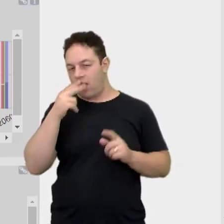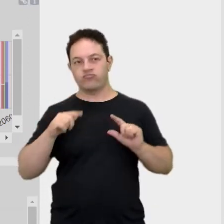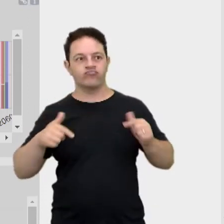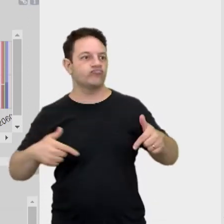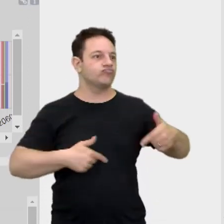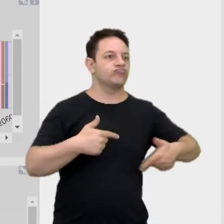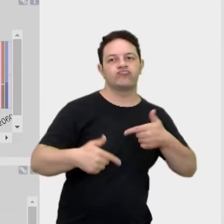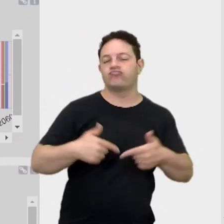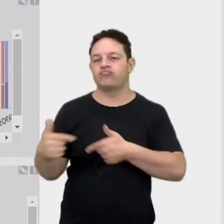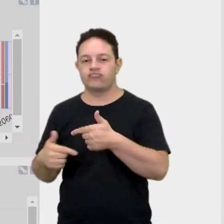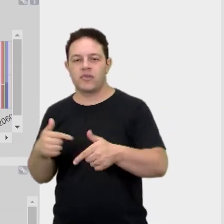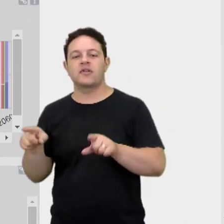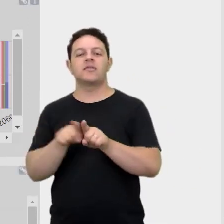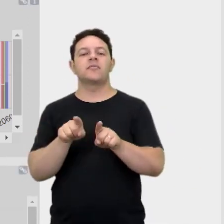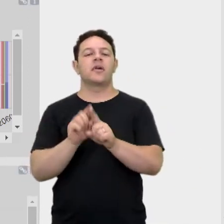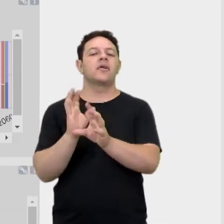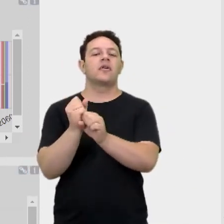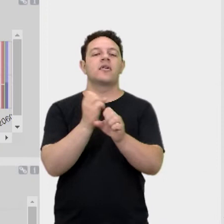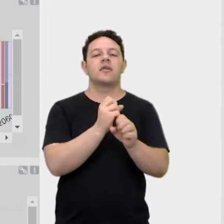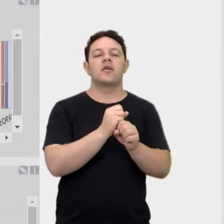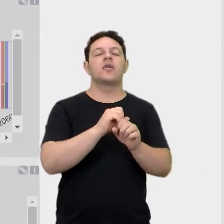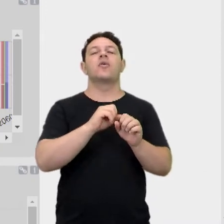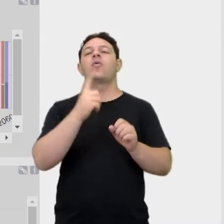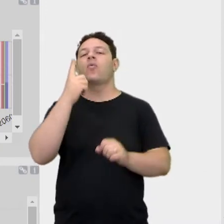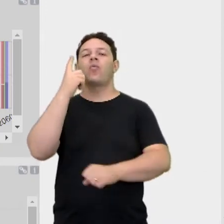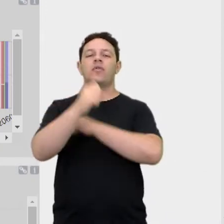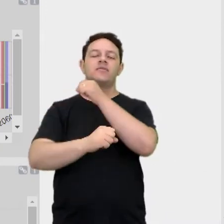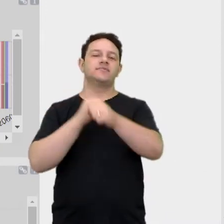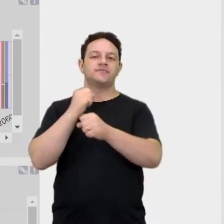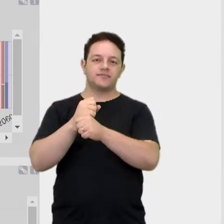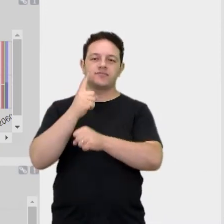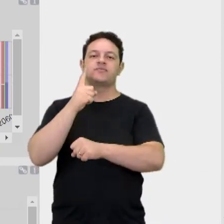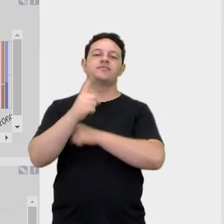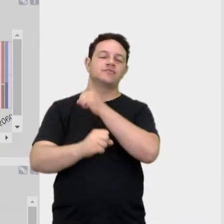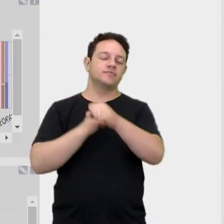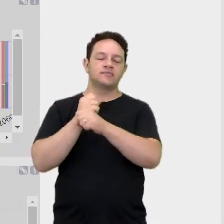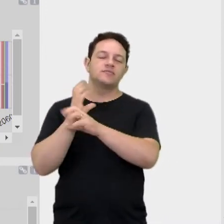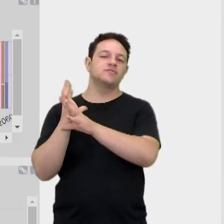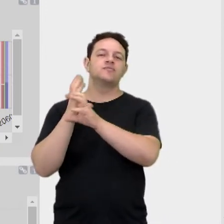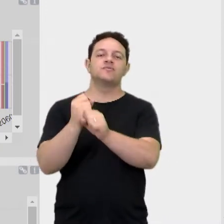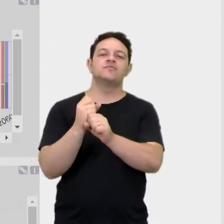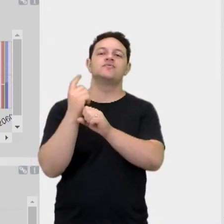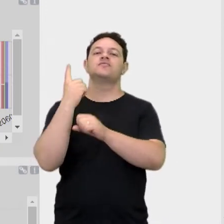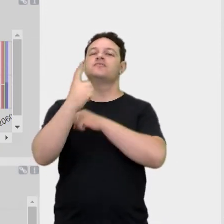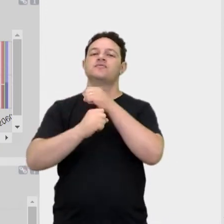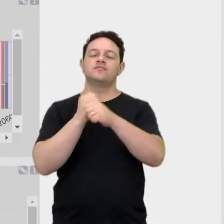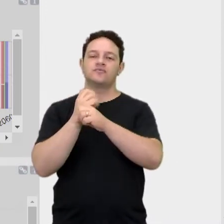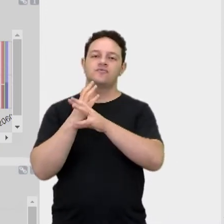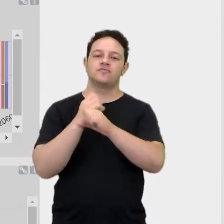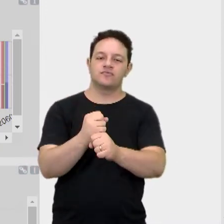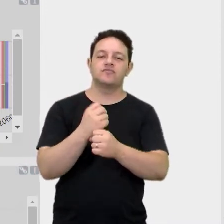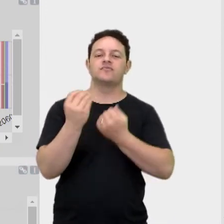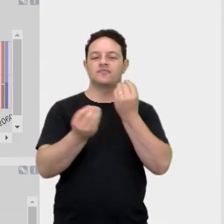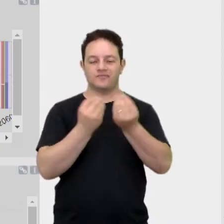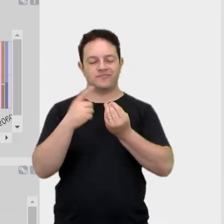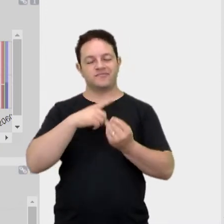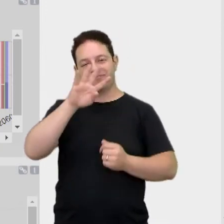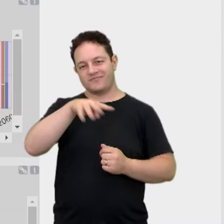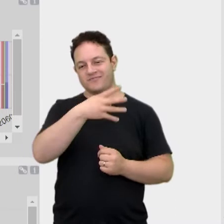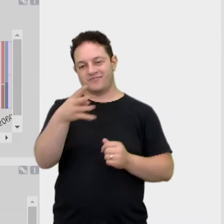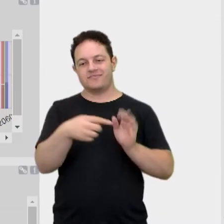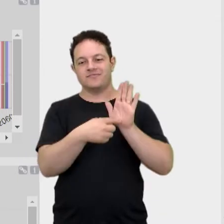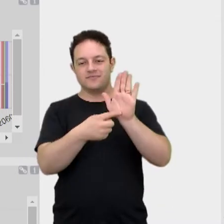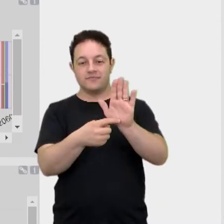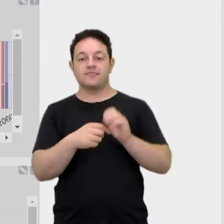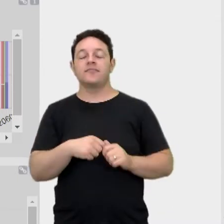são calculados sobre a população total do ano, como qualquer informação que a gente tenha nessa tabela aqui. Do